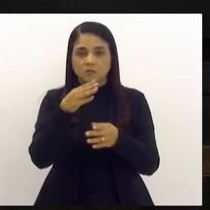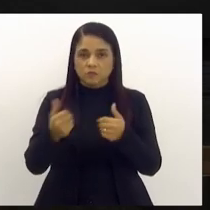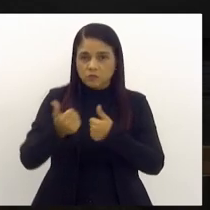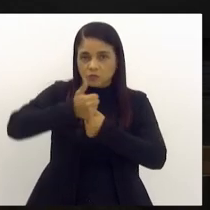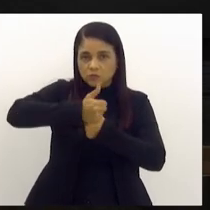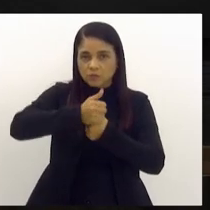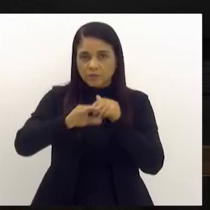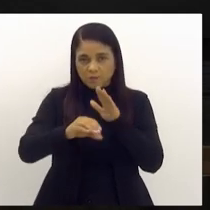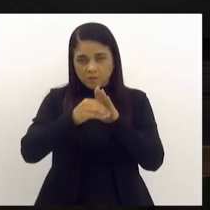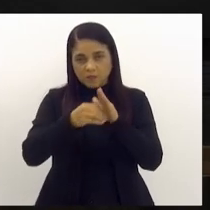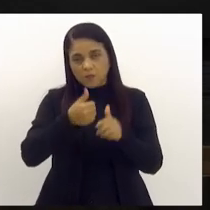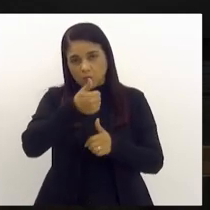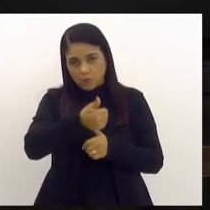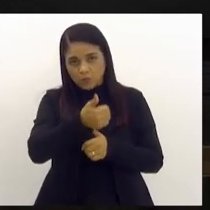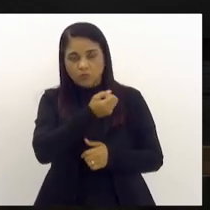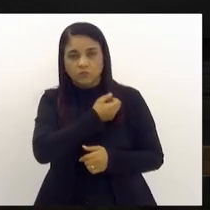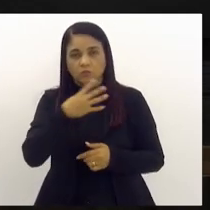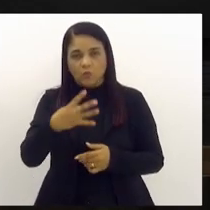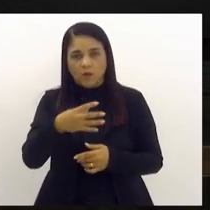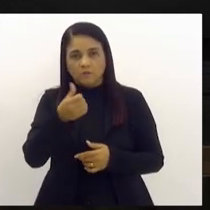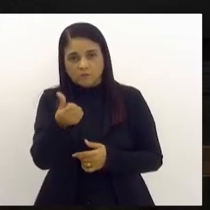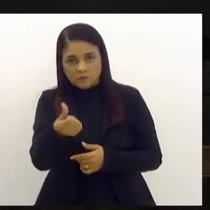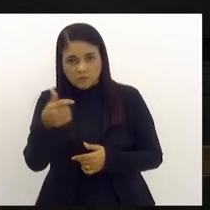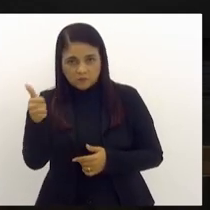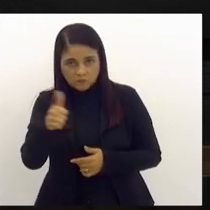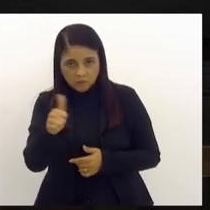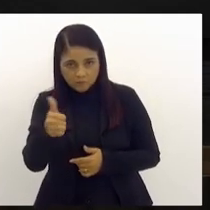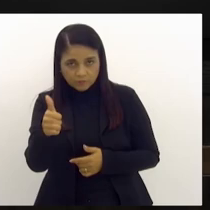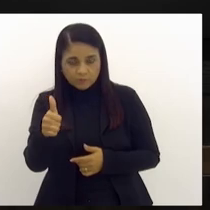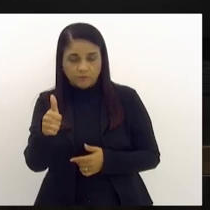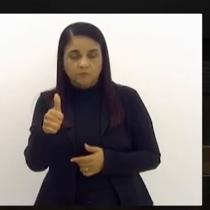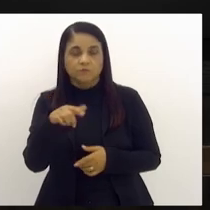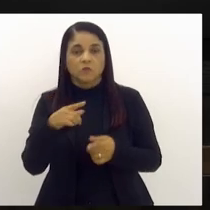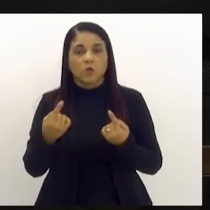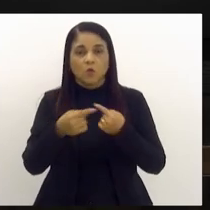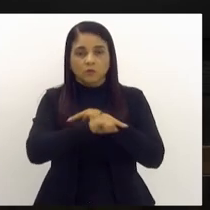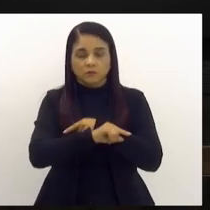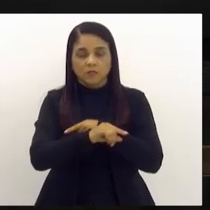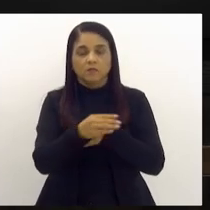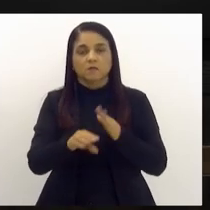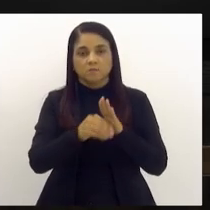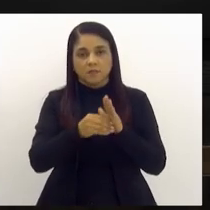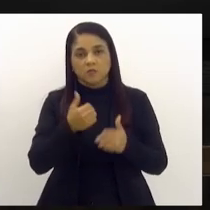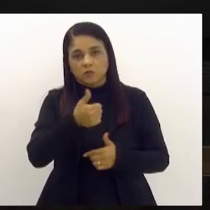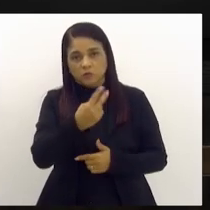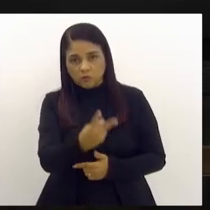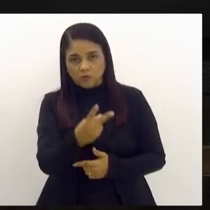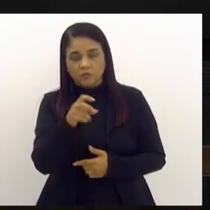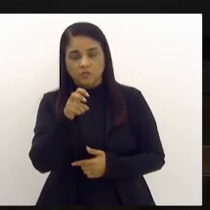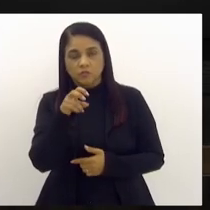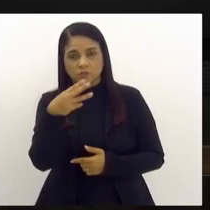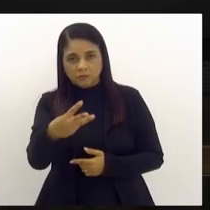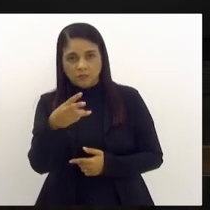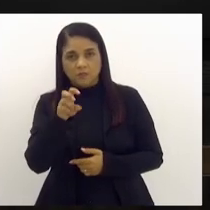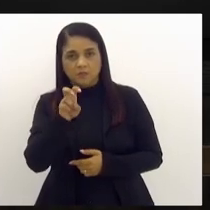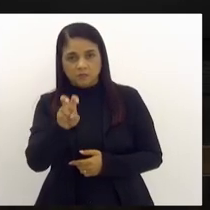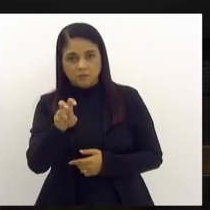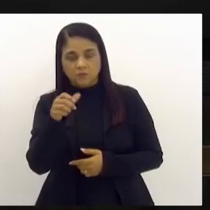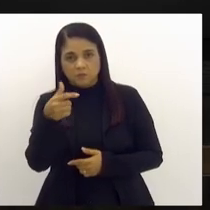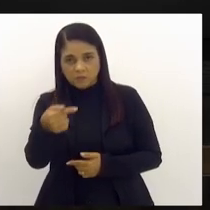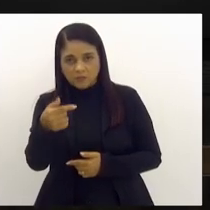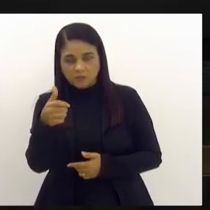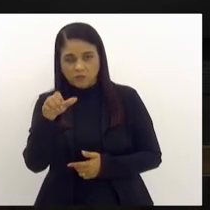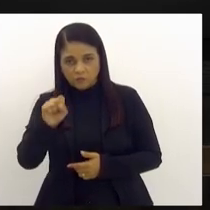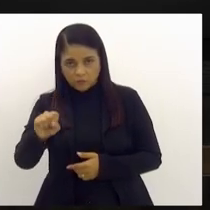subemendas e emendas de número 1, 4, 6 e 11. Contrárias as emendas de número 2, 3, 5, 7, 8, 9 e